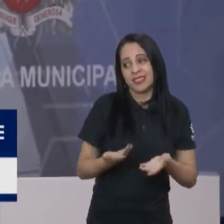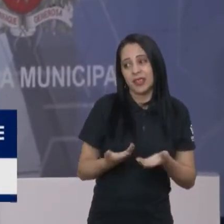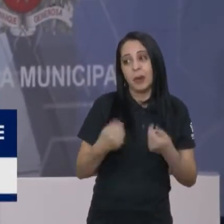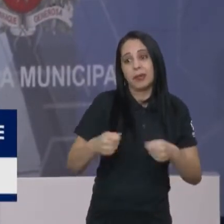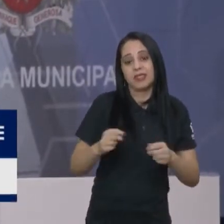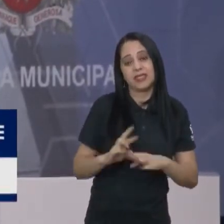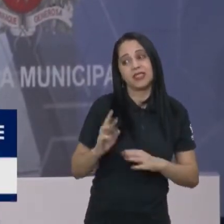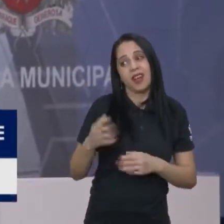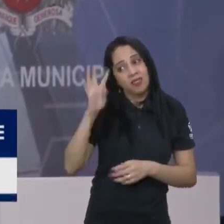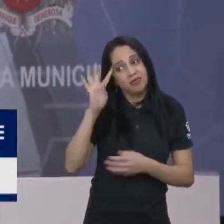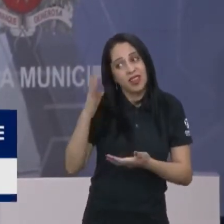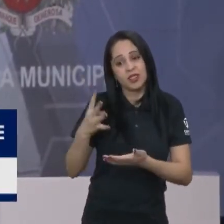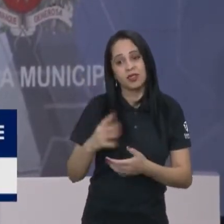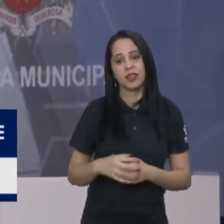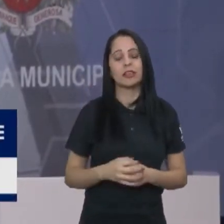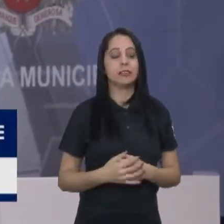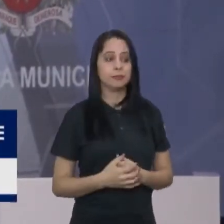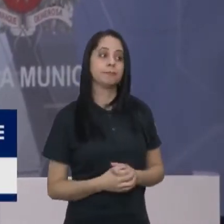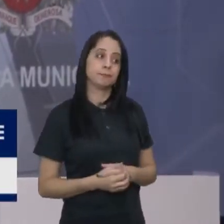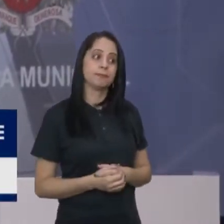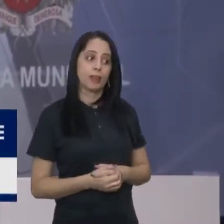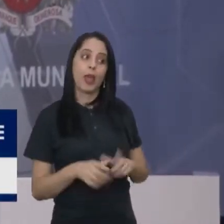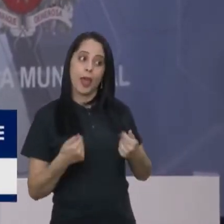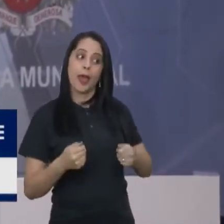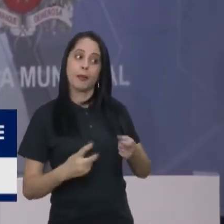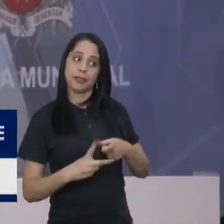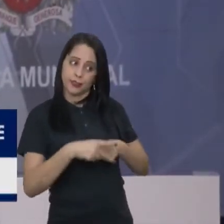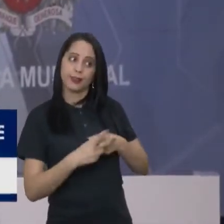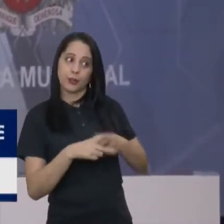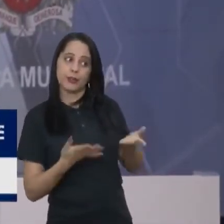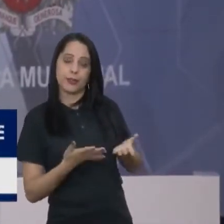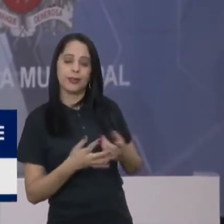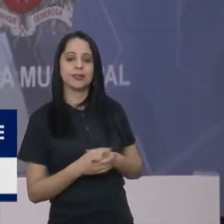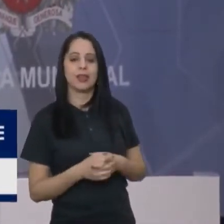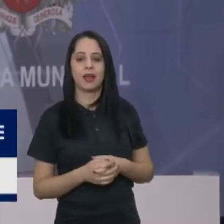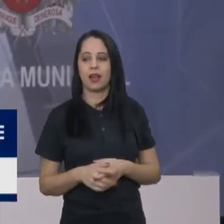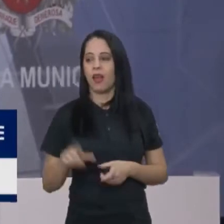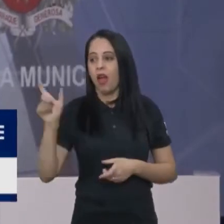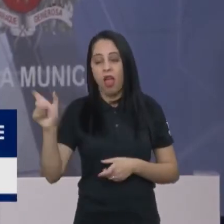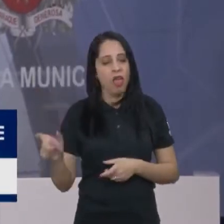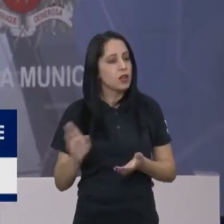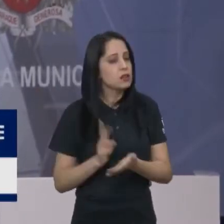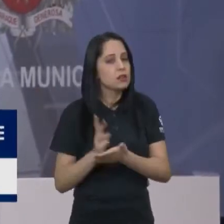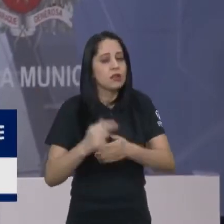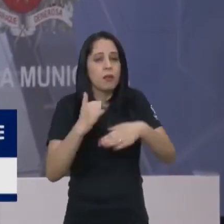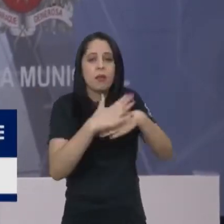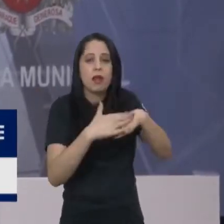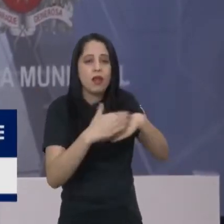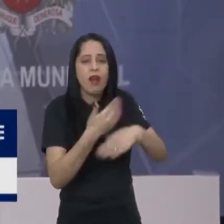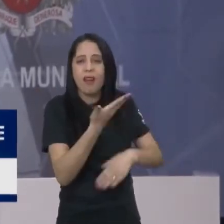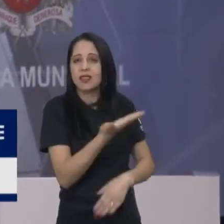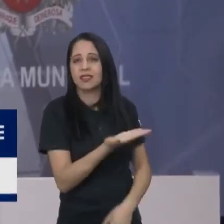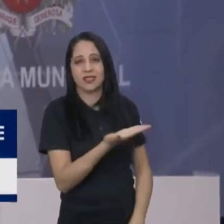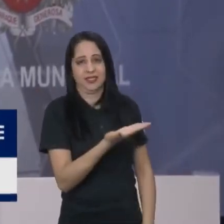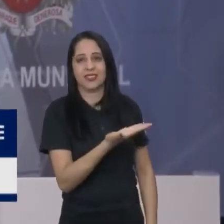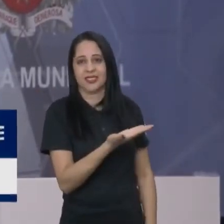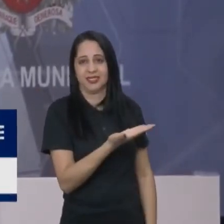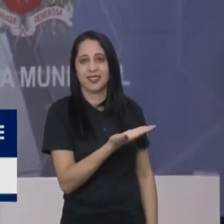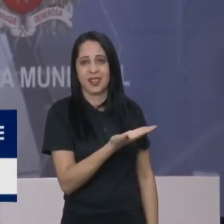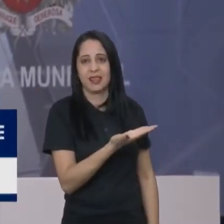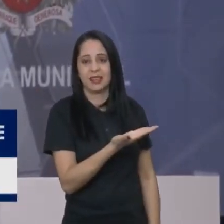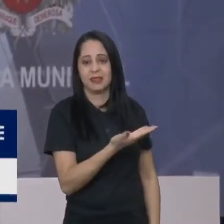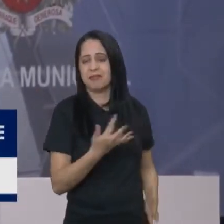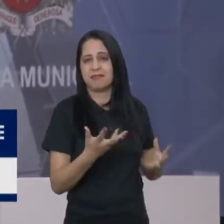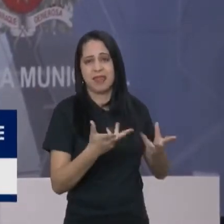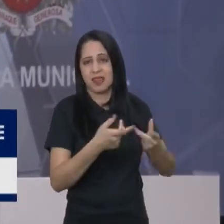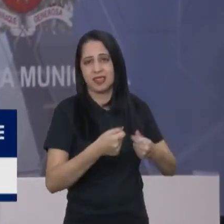aí, Ricardo, o que, que você acha? Olha, é, precisa corrigir essa injustiça. Ele tinha um carinho para com vocês, assim, absolutamente